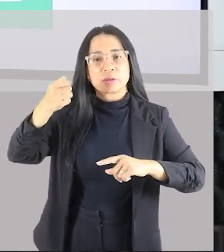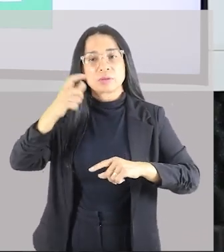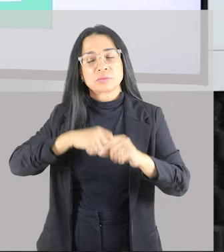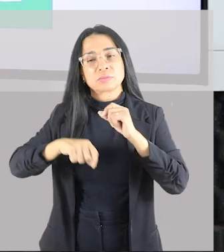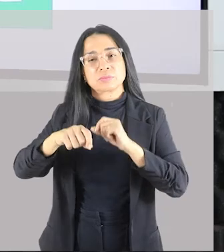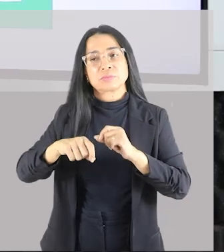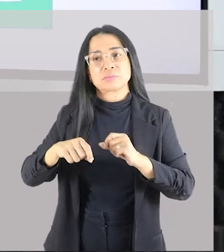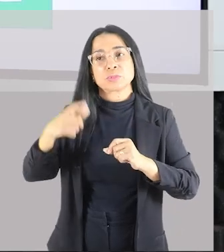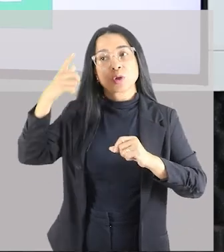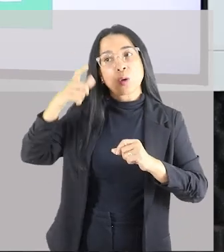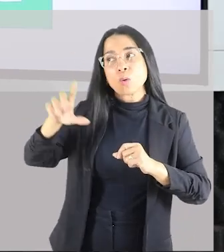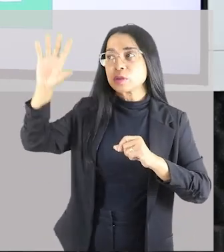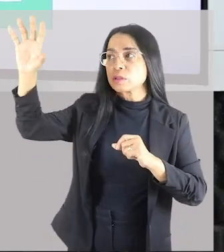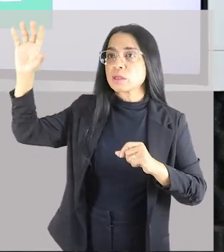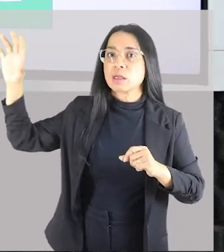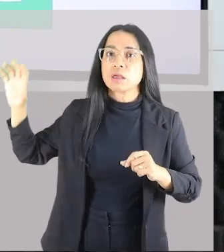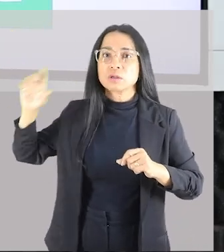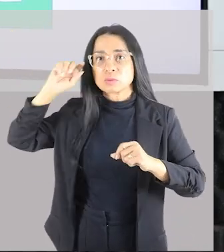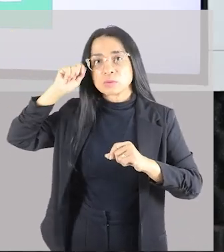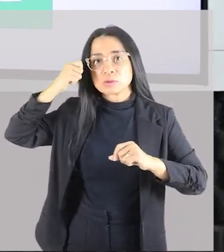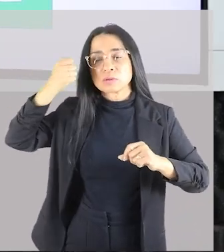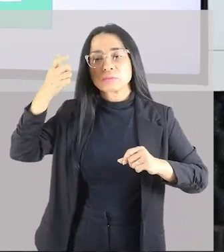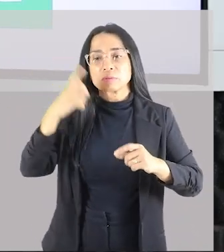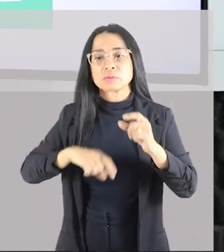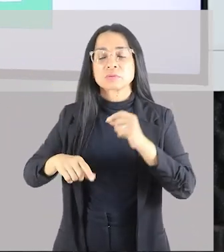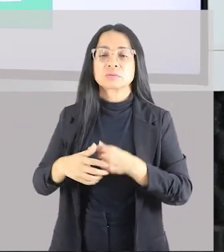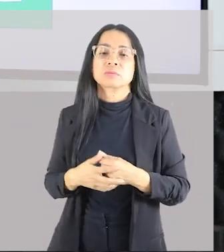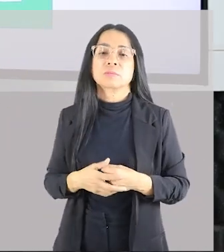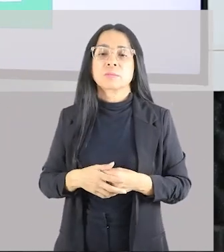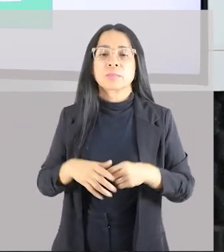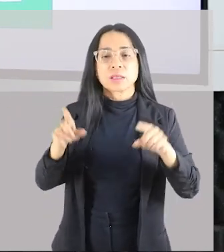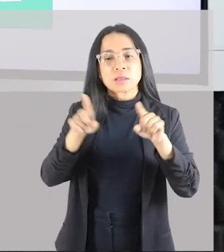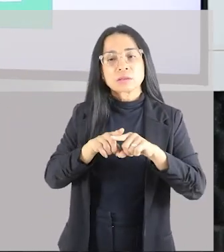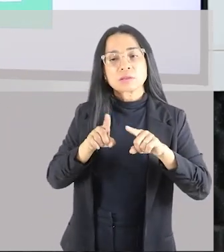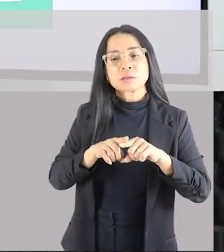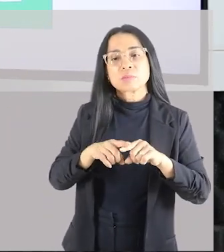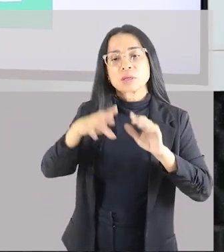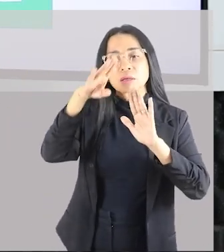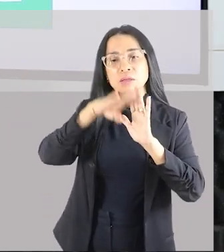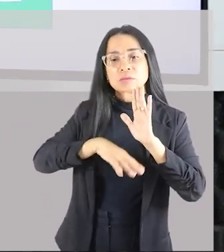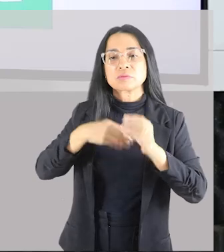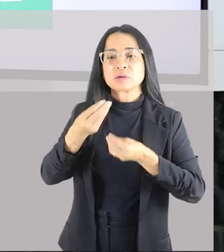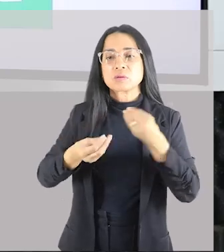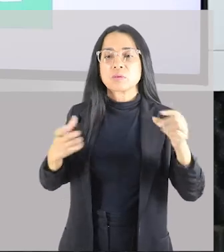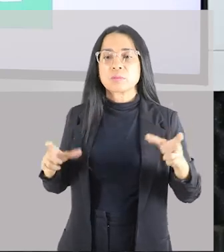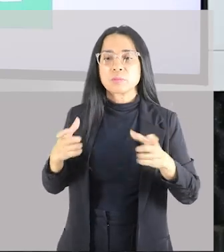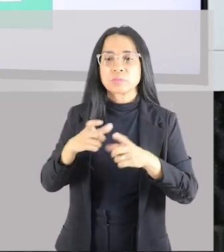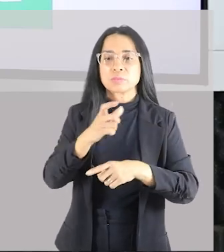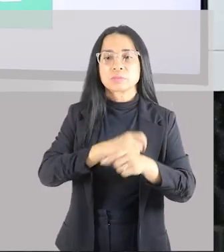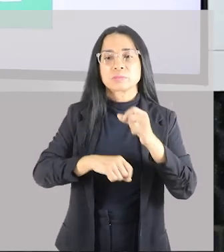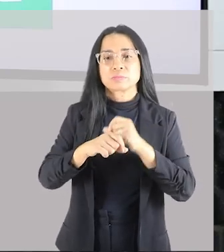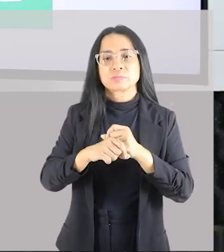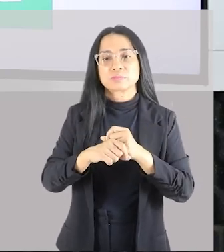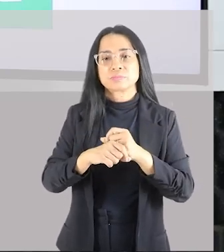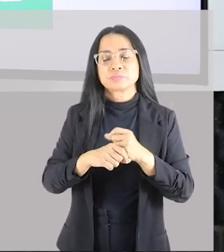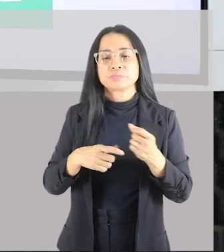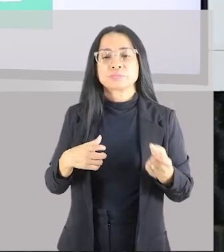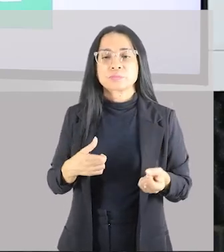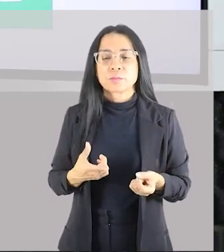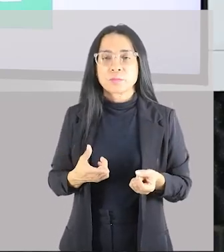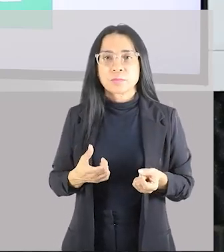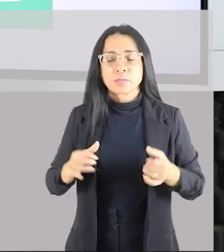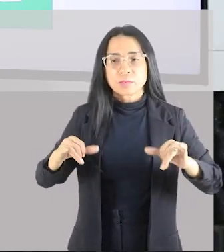Congo e de outras regiões africanas. A gente também classifica como minoria os grupos que sofreram alguma